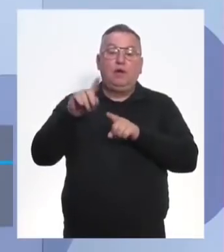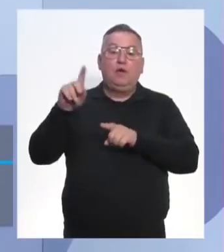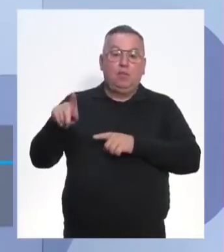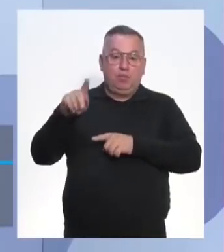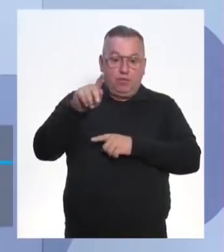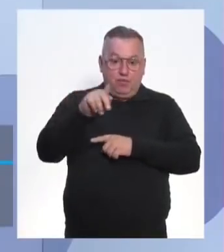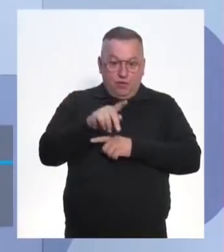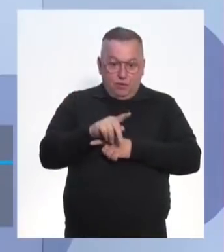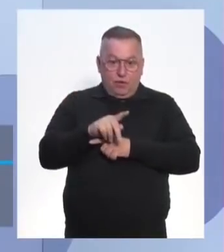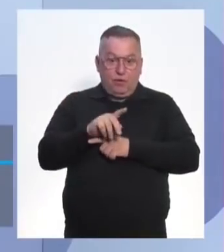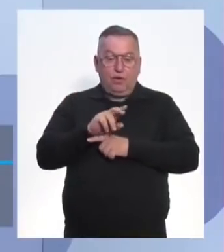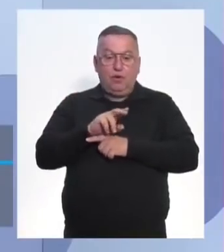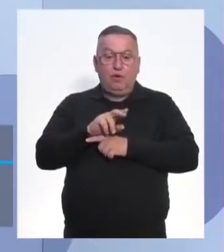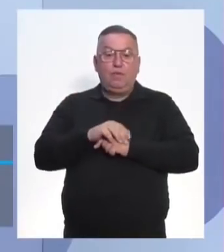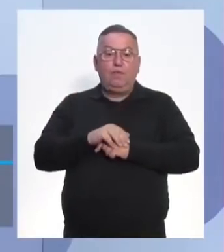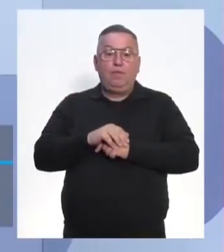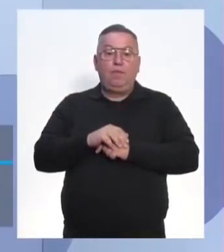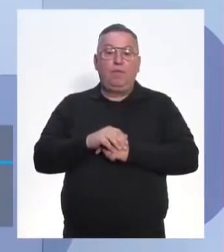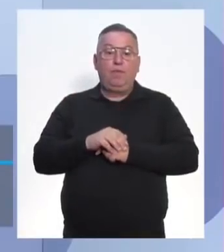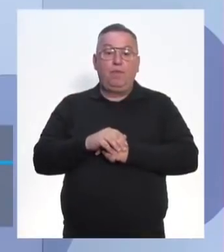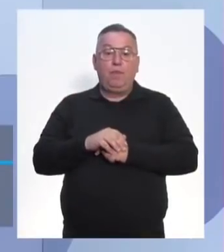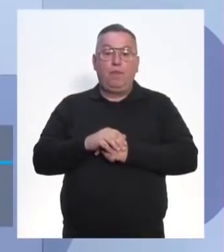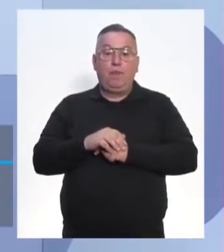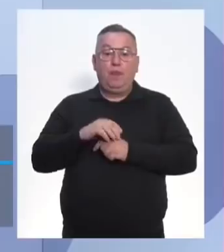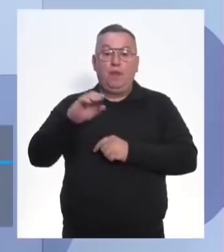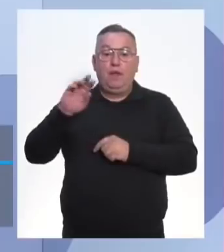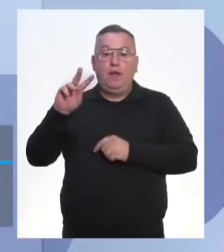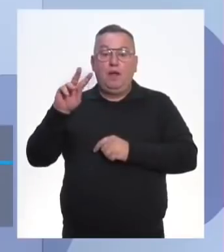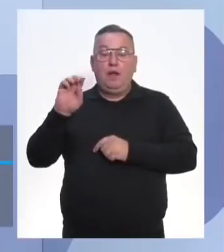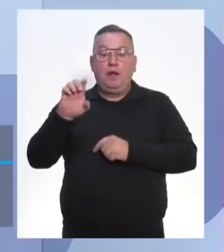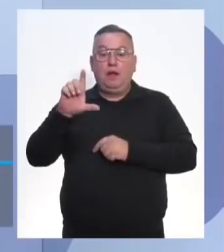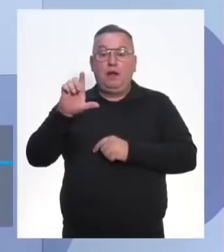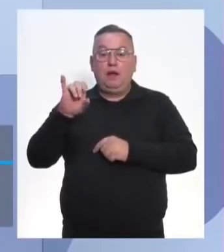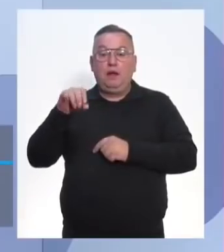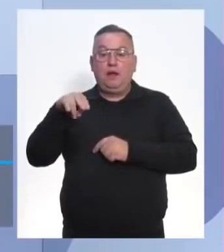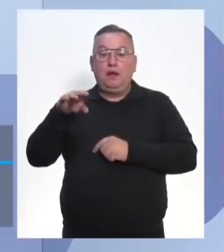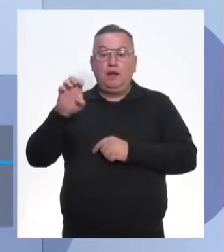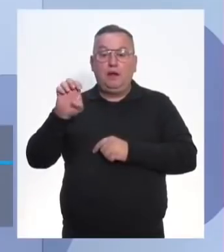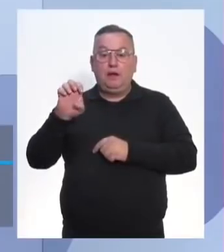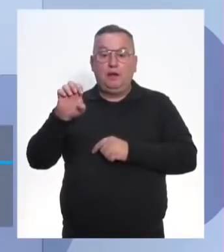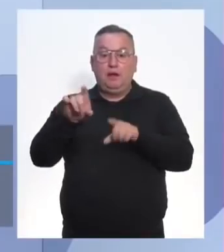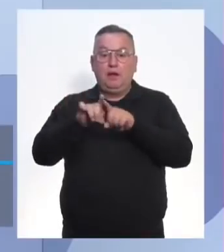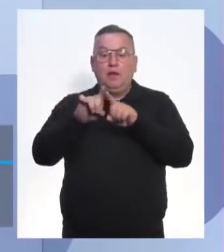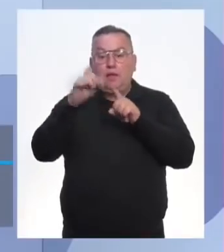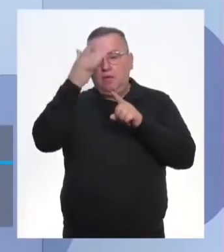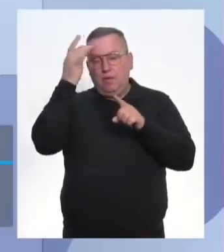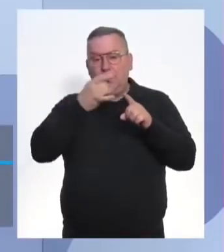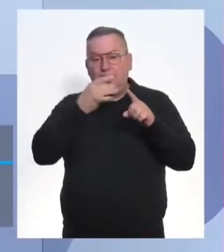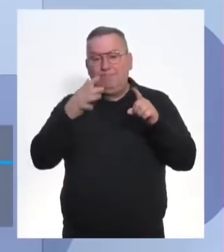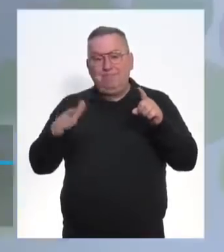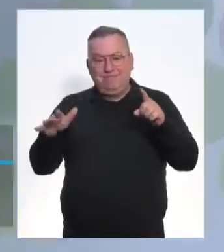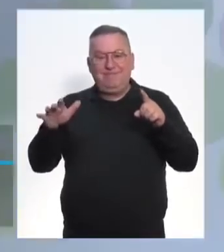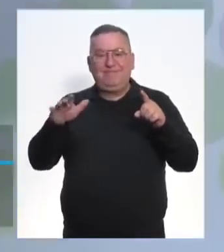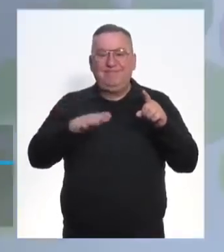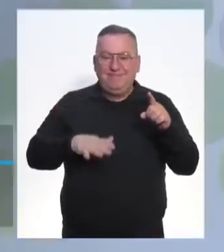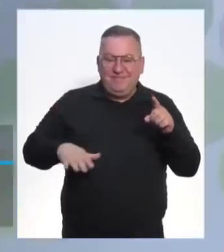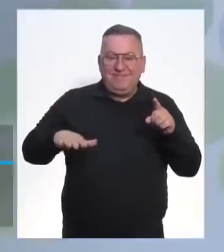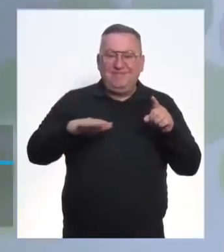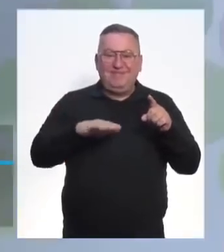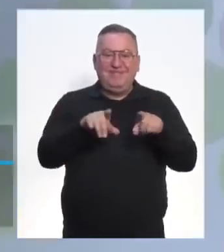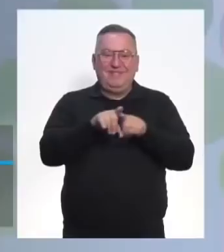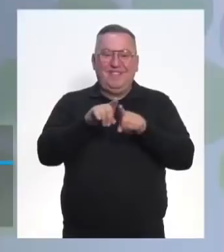Odinei Maria Martins, com a professora Eliane Laurentino. E o povo da Baixada. Também,